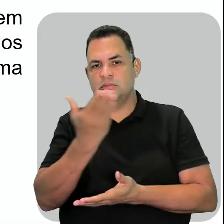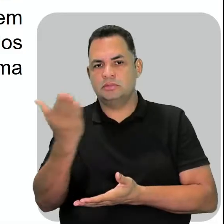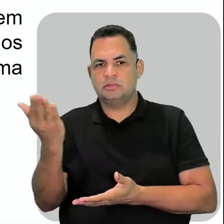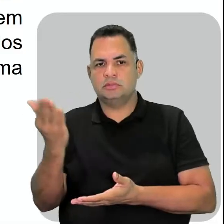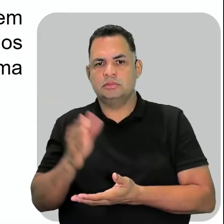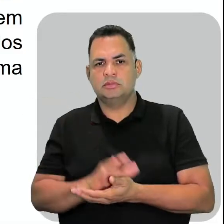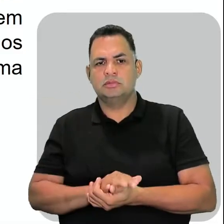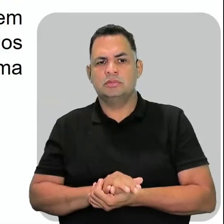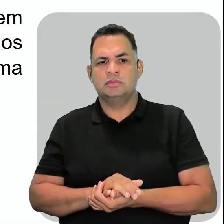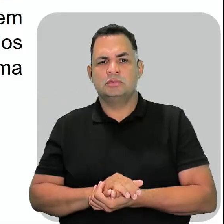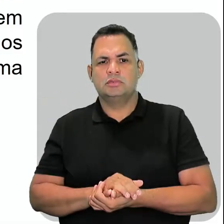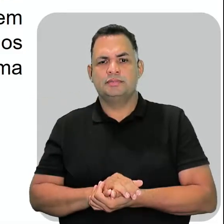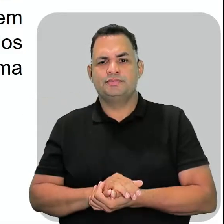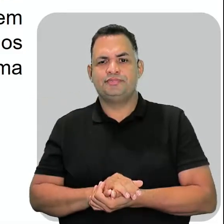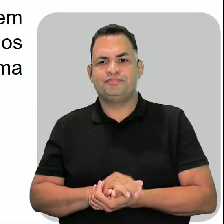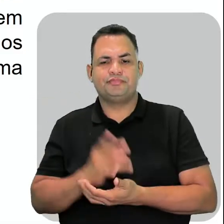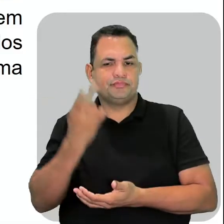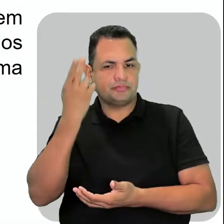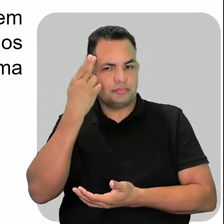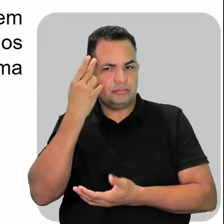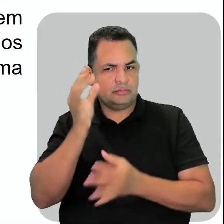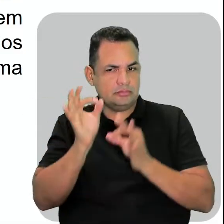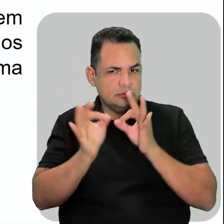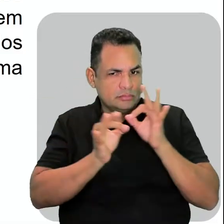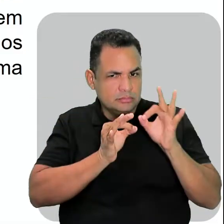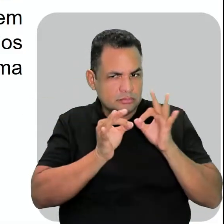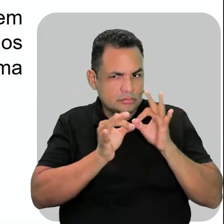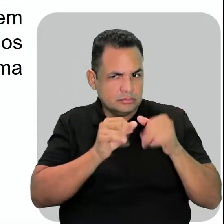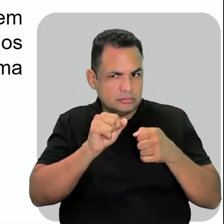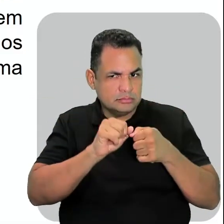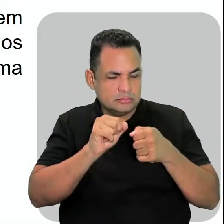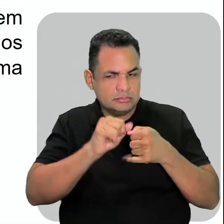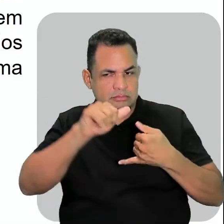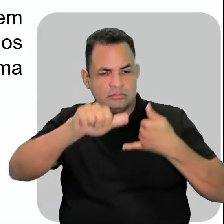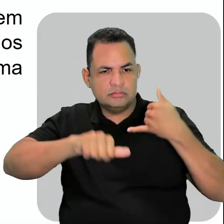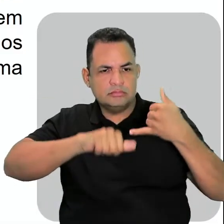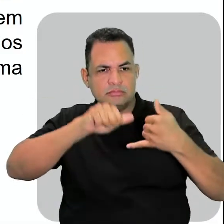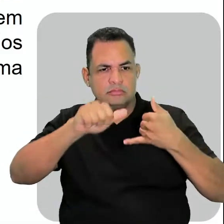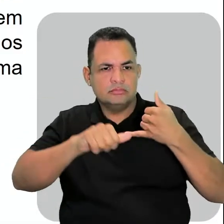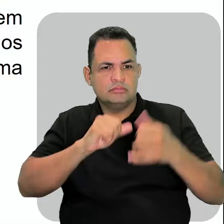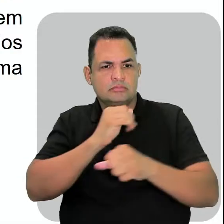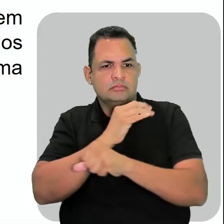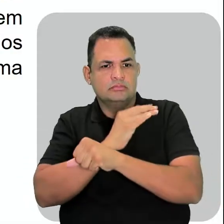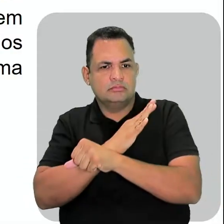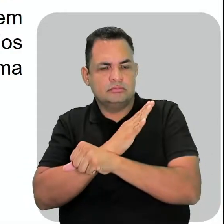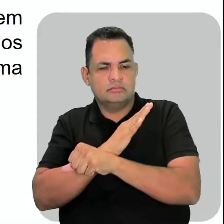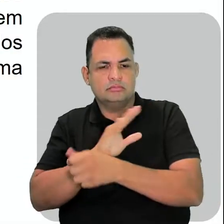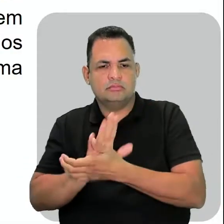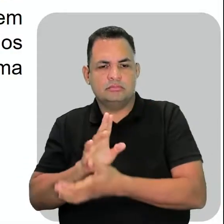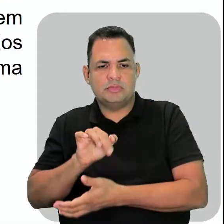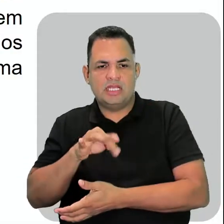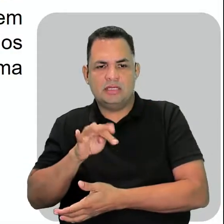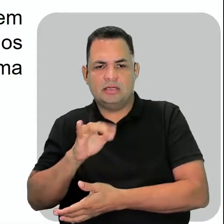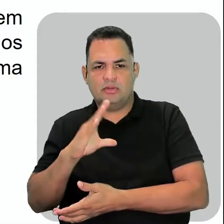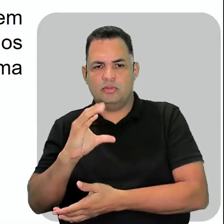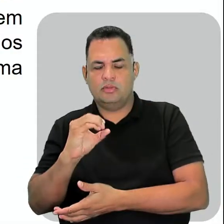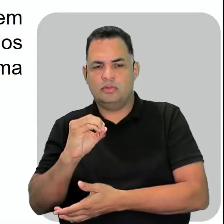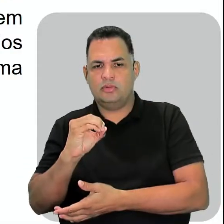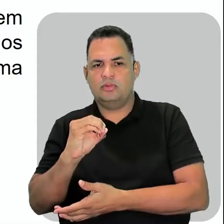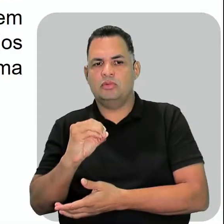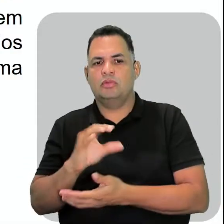Os nitros compostos, geralmente, eles são preparados pela reação com o ácido